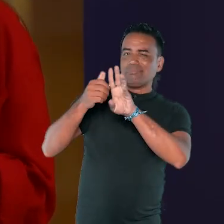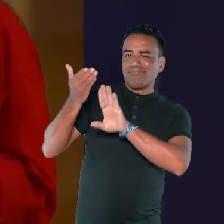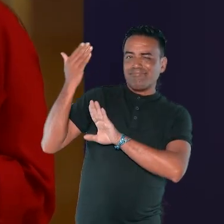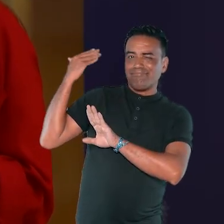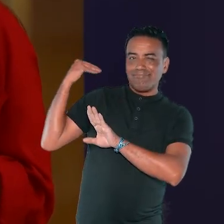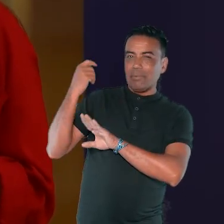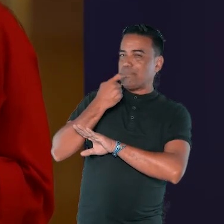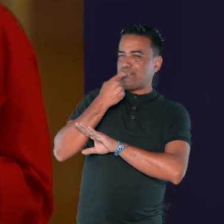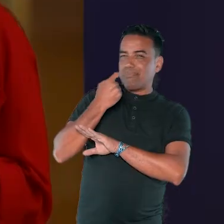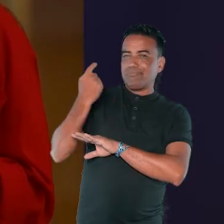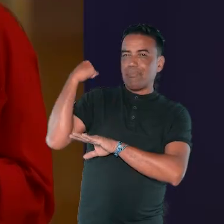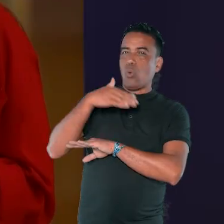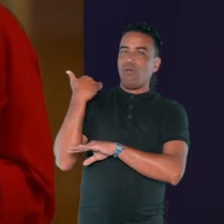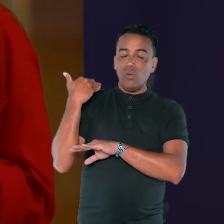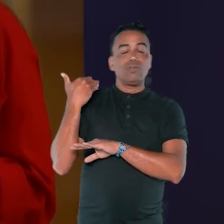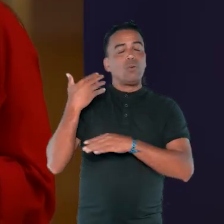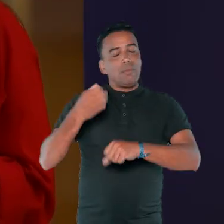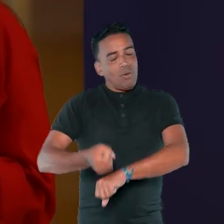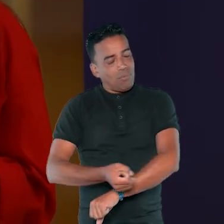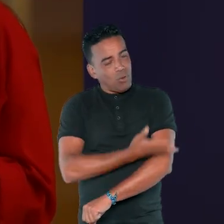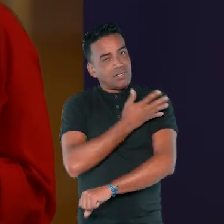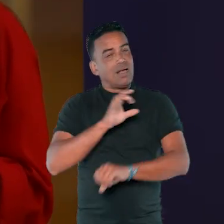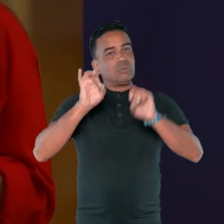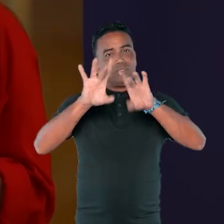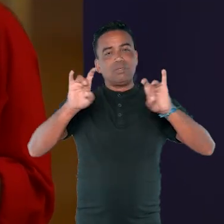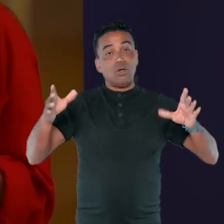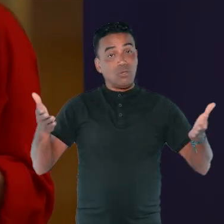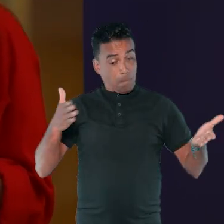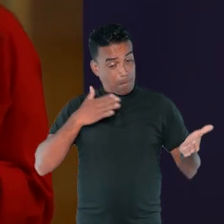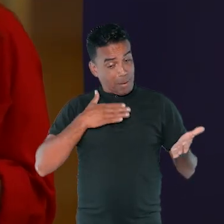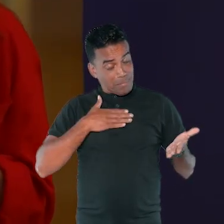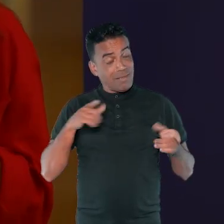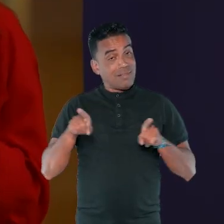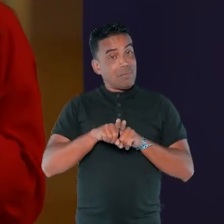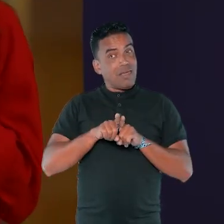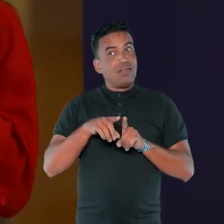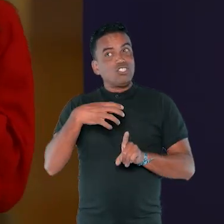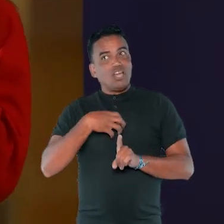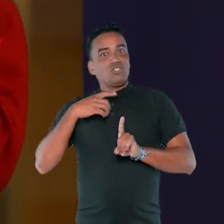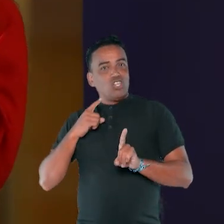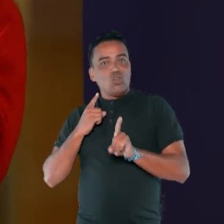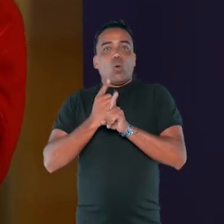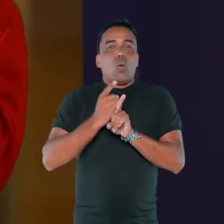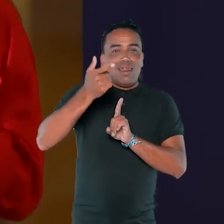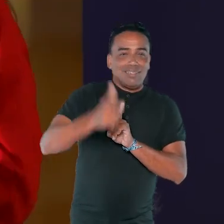é uma emoção especial e é também, para mim, uma forma de encontro.